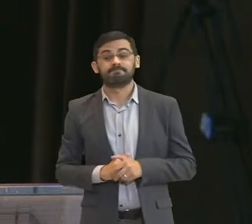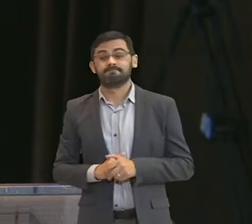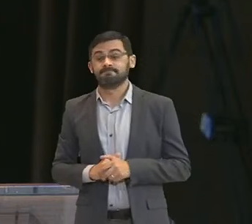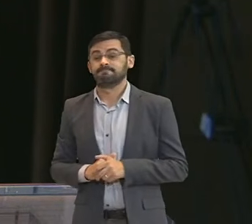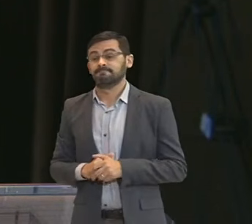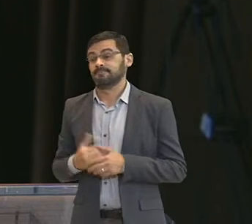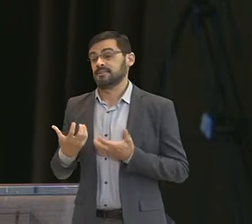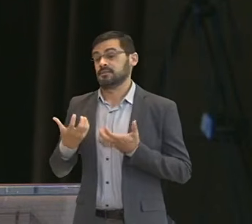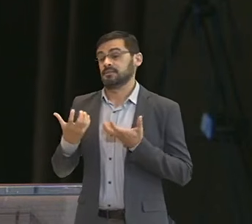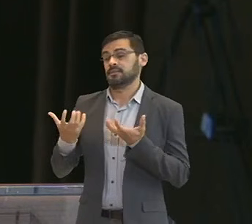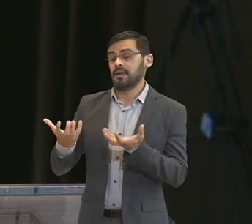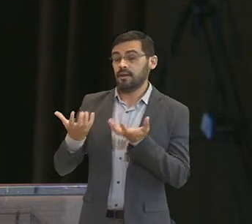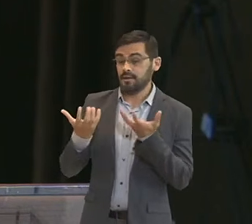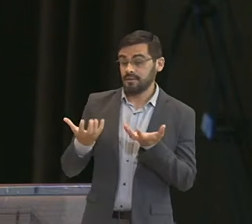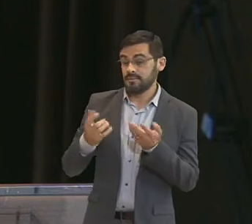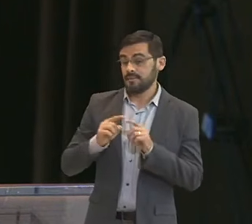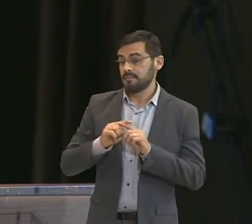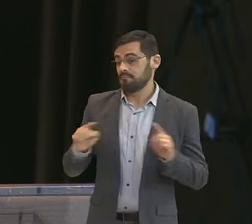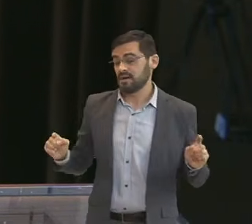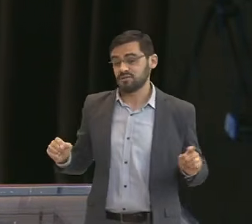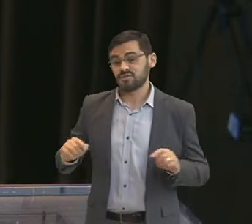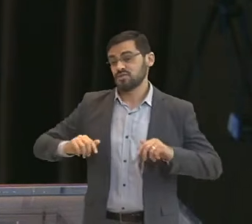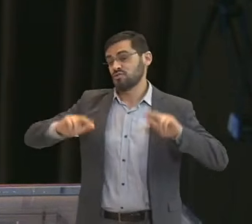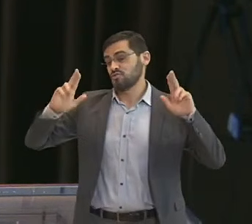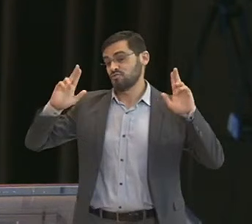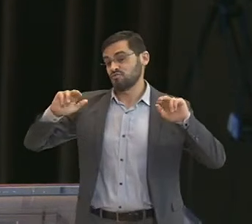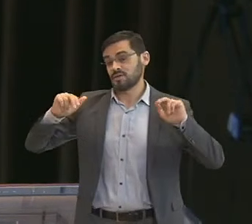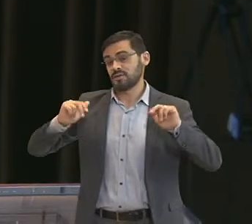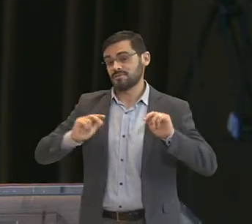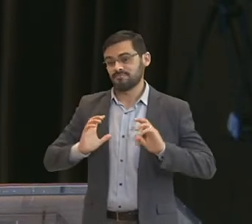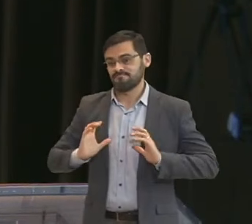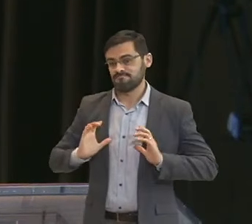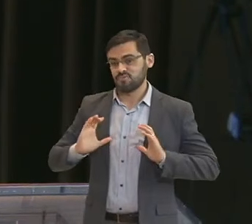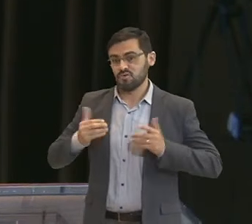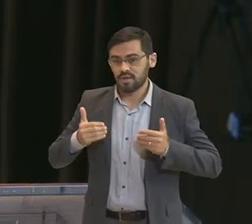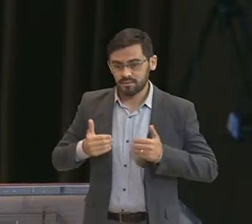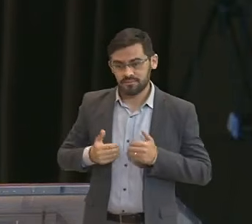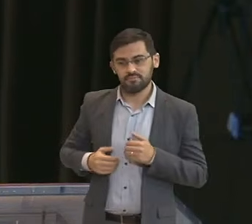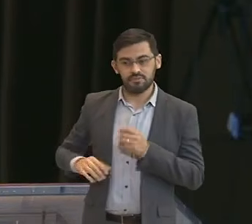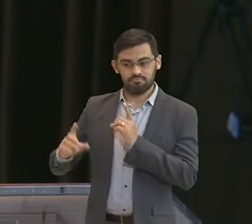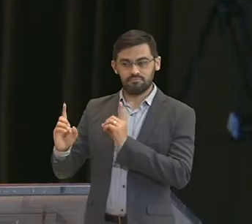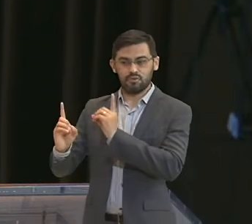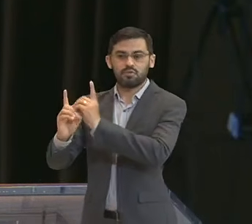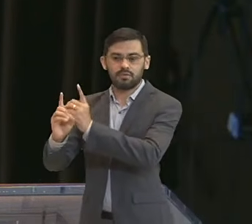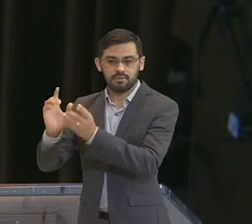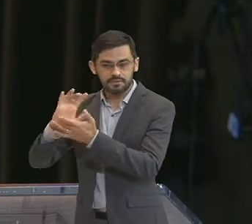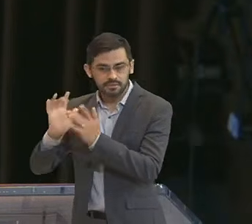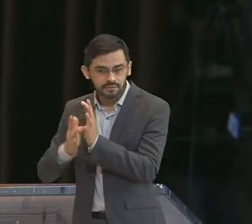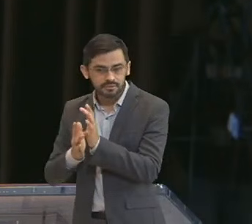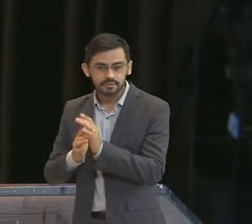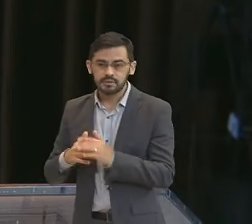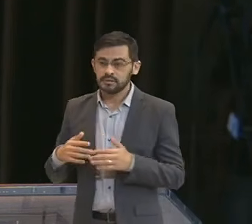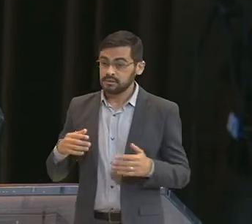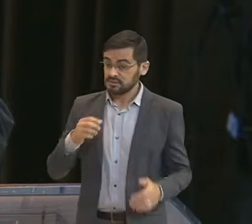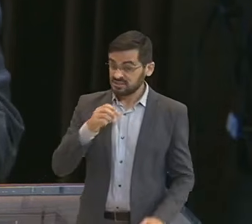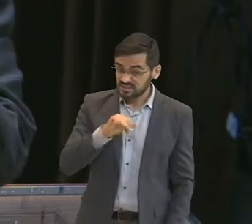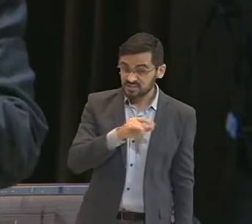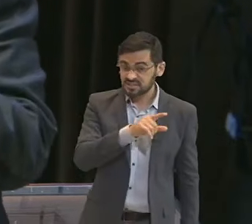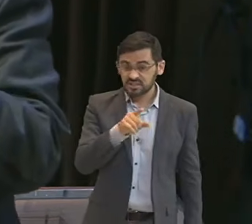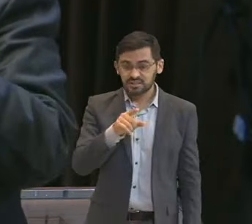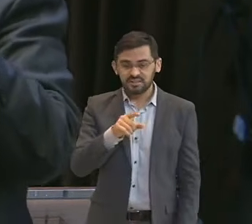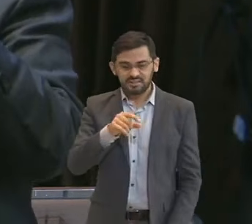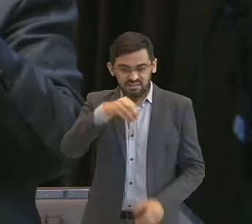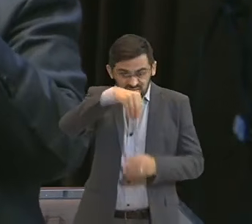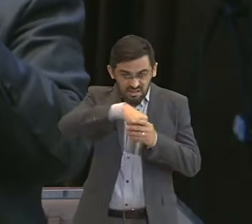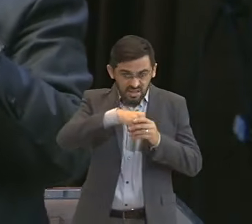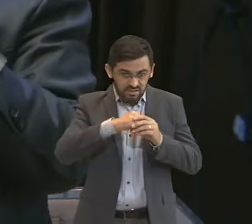que quer, mas nunca está disposto a ir até Jesus. E querido, querida, se você num templo,